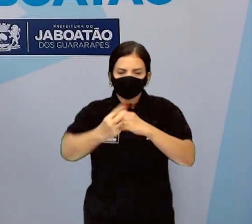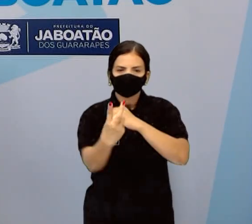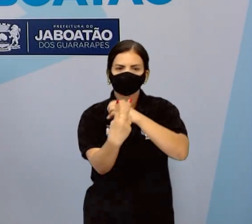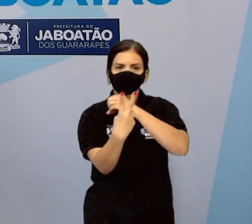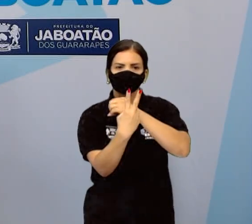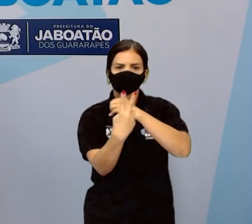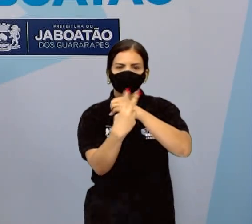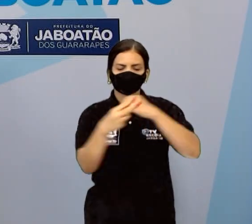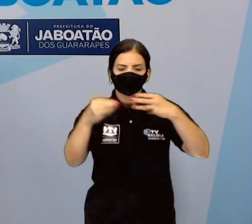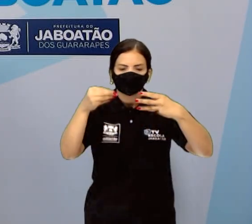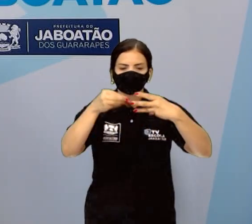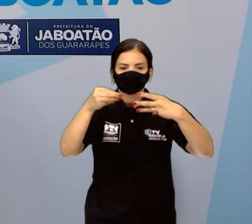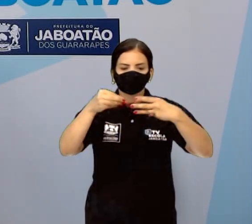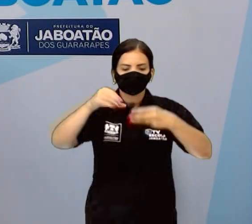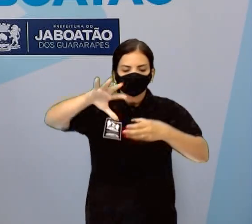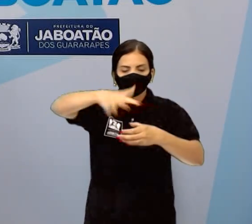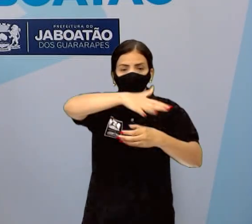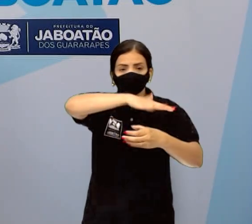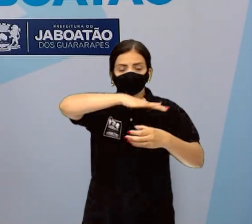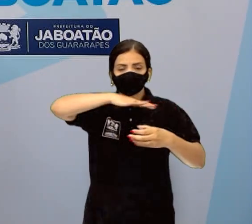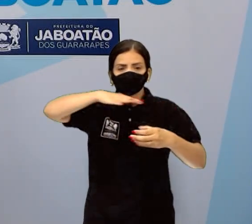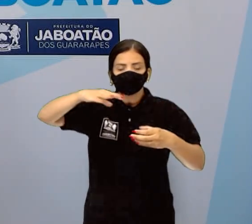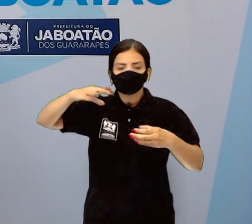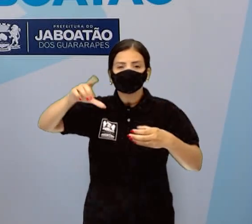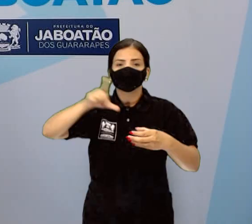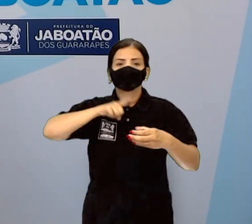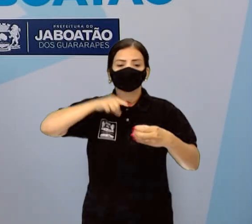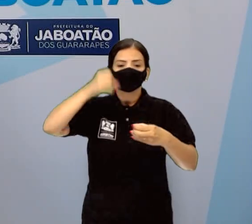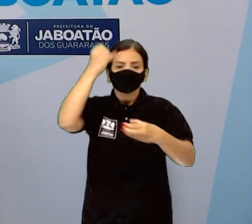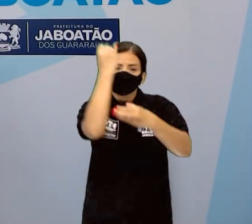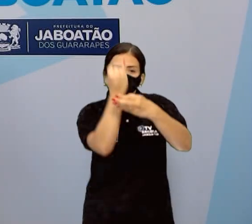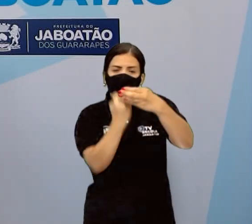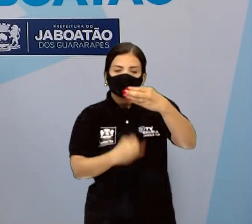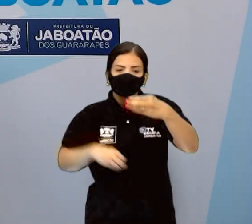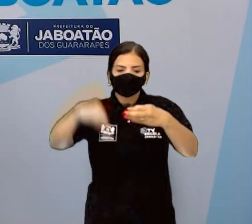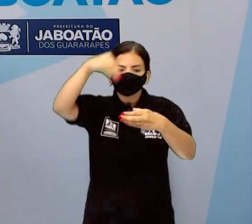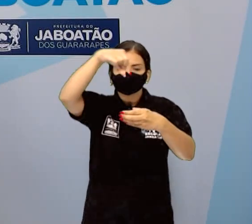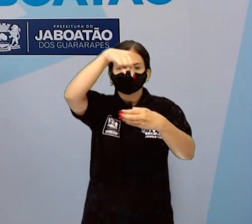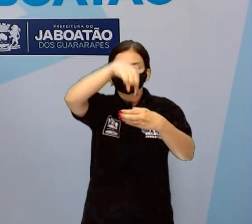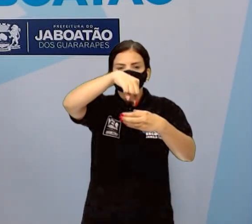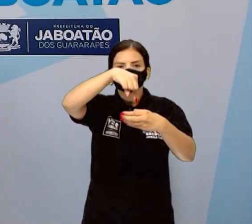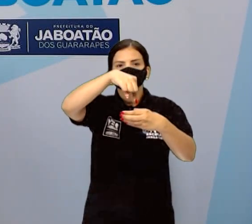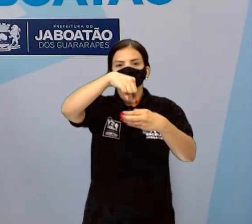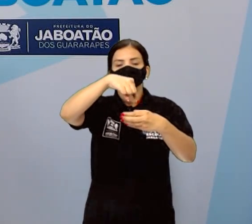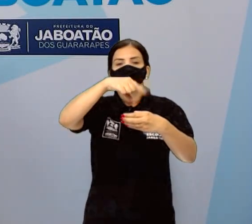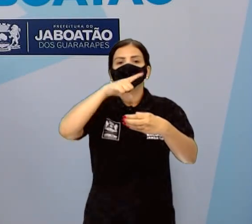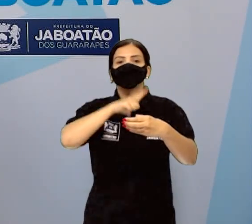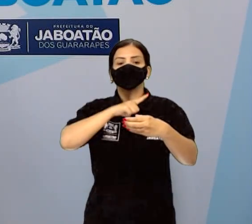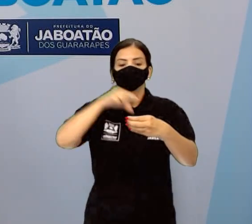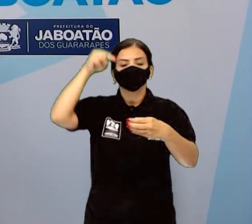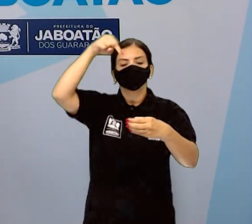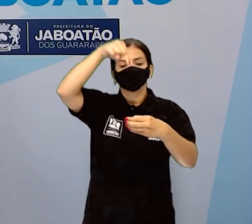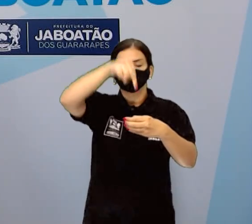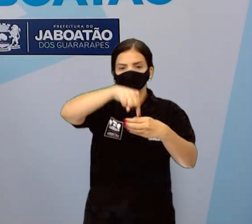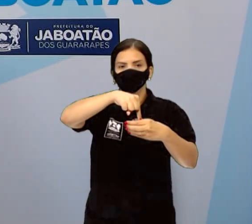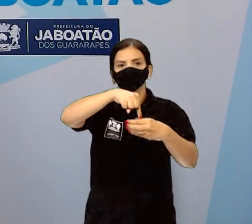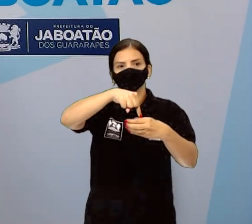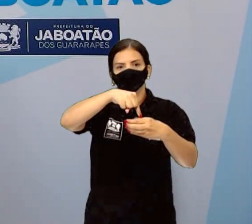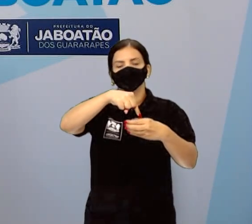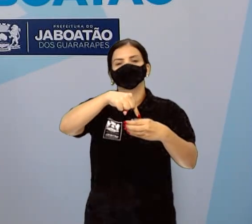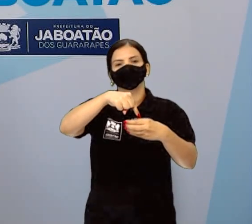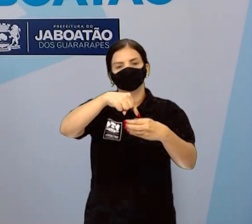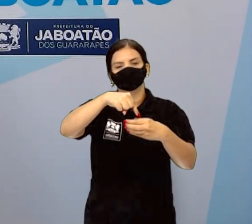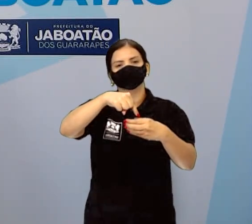o citoplasma, que é o conteúdo do interior da célula, e essa estruturazinha que é chamada de núcleo, que está